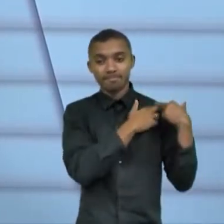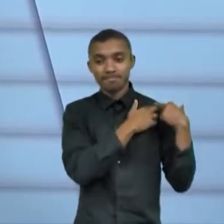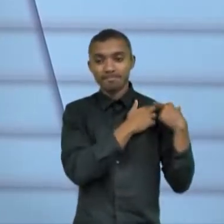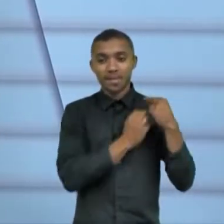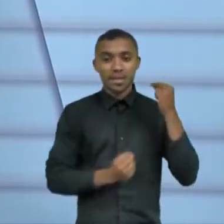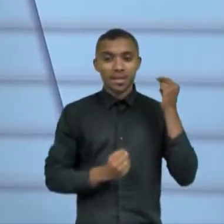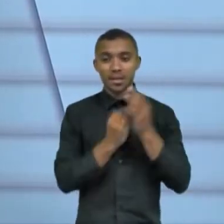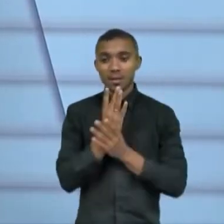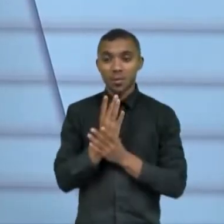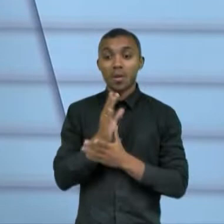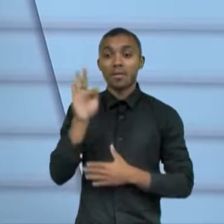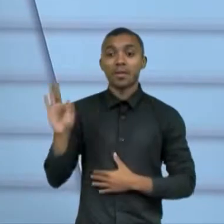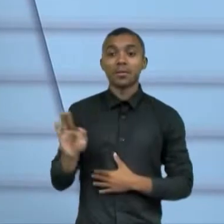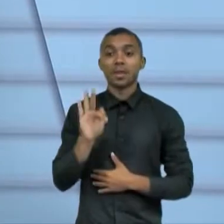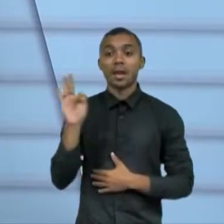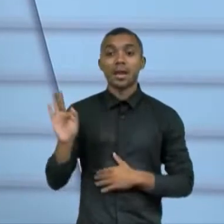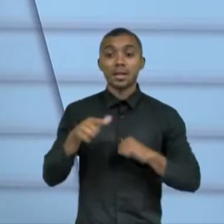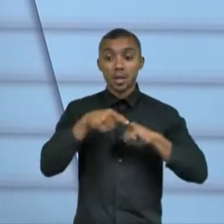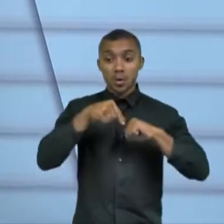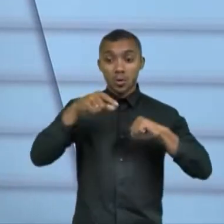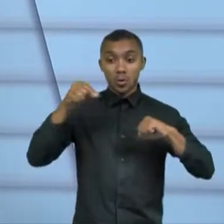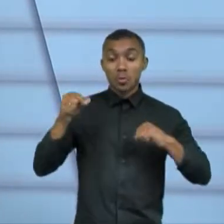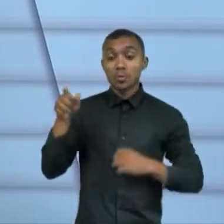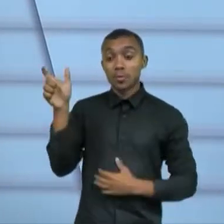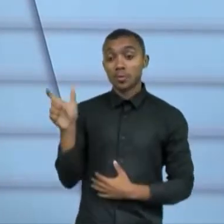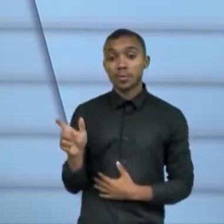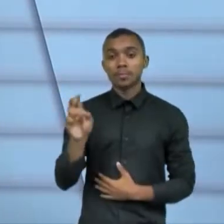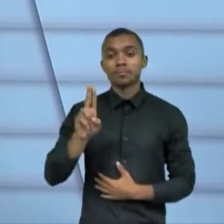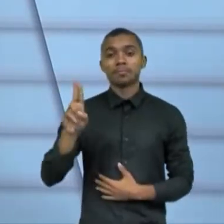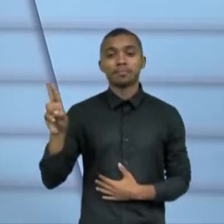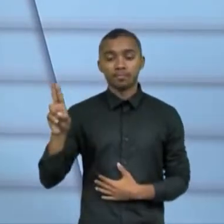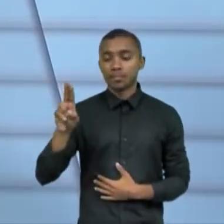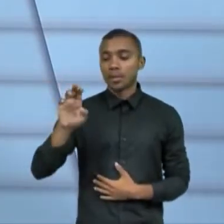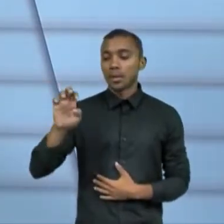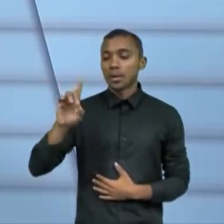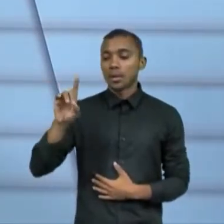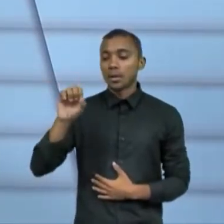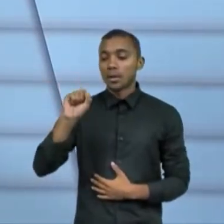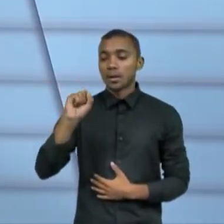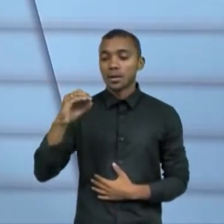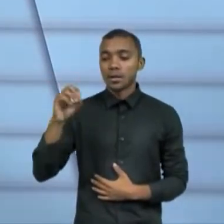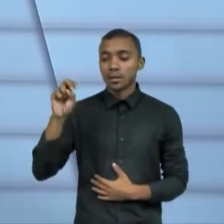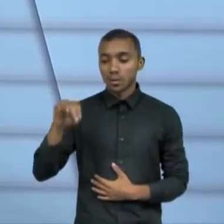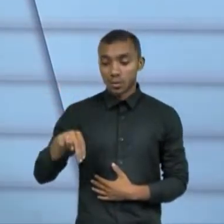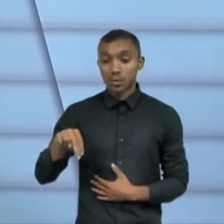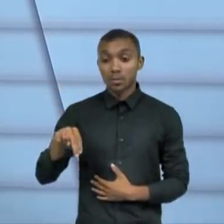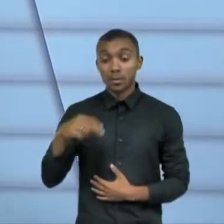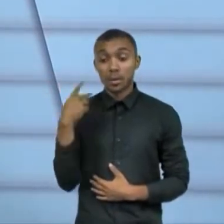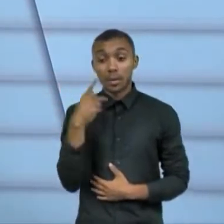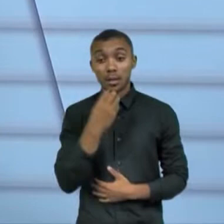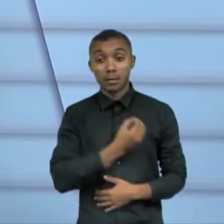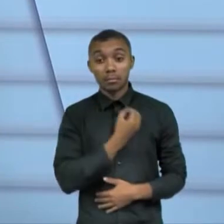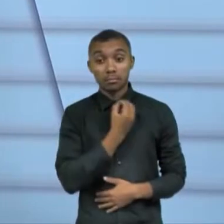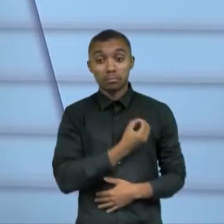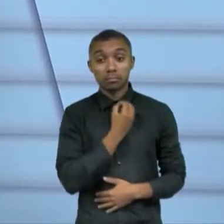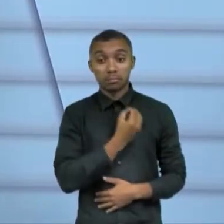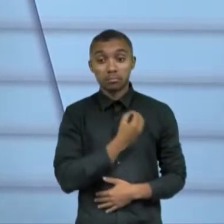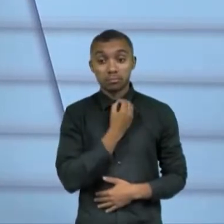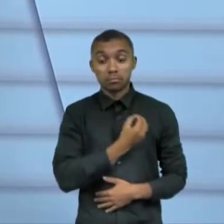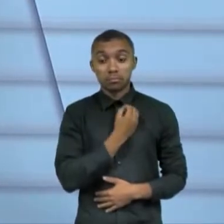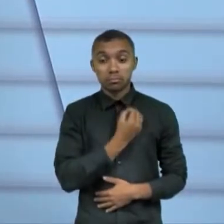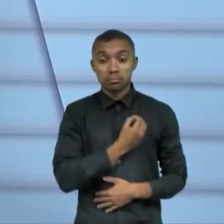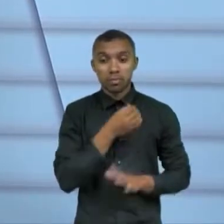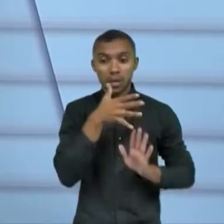da Unifor, da Fundação Edson Queiroz, o empresário Edson Queiroz. A biografia do Dr. Edson será lançada no